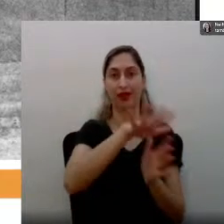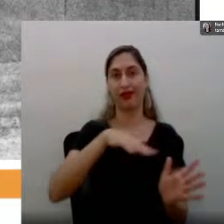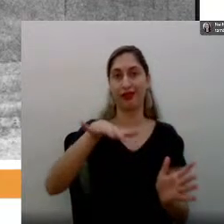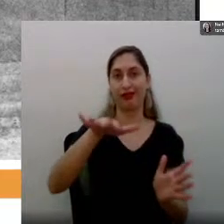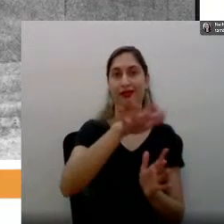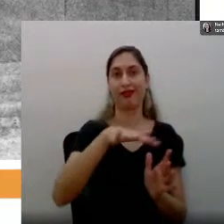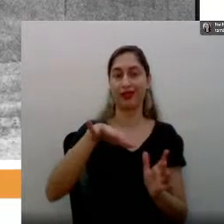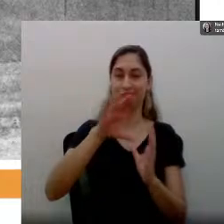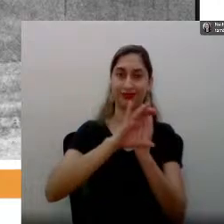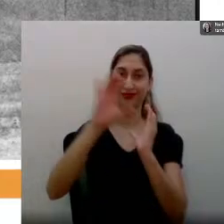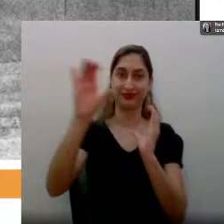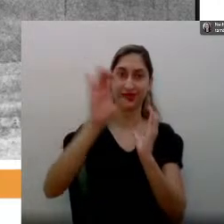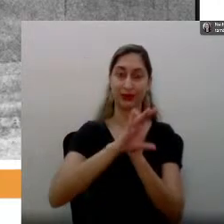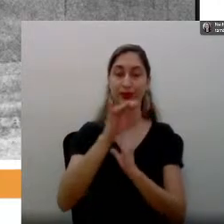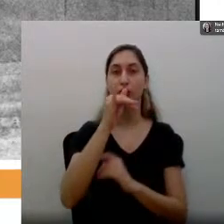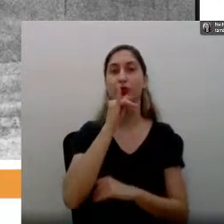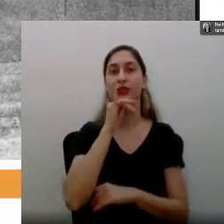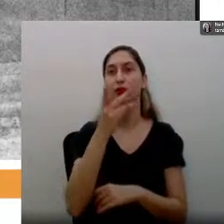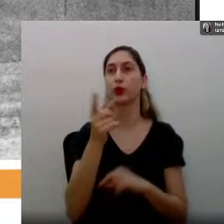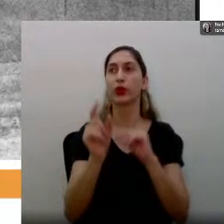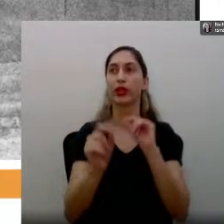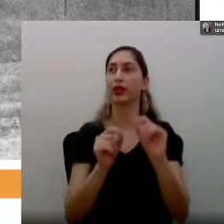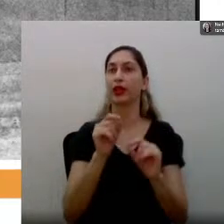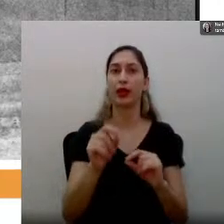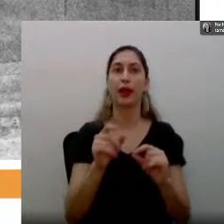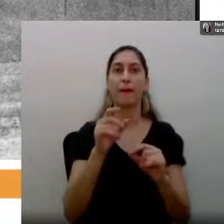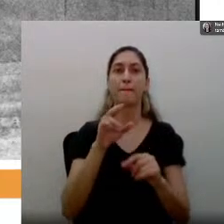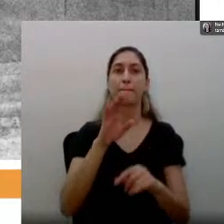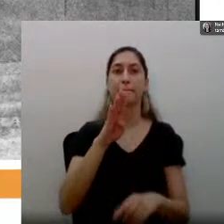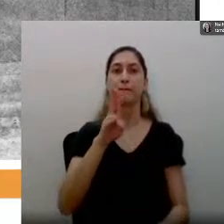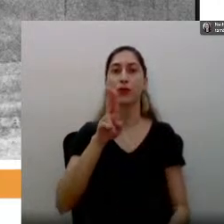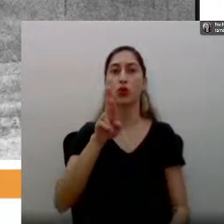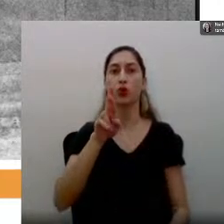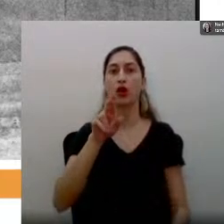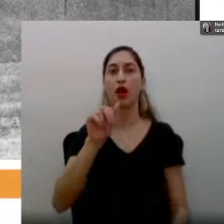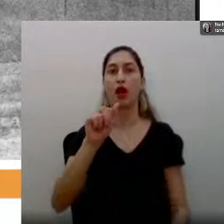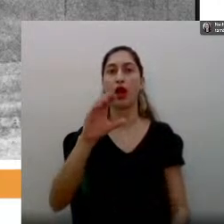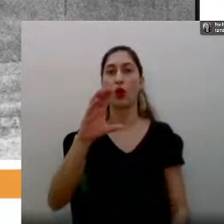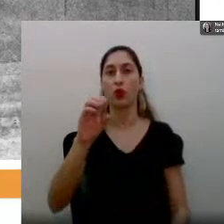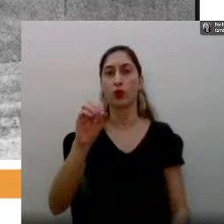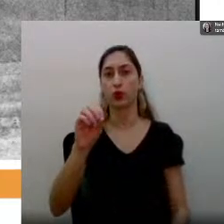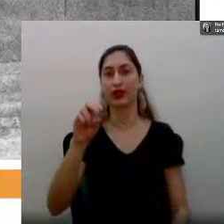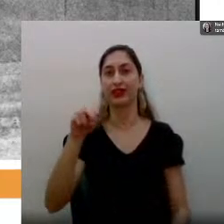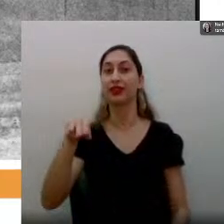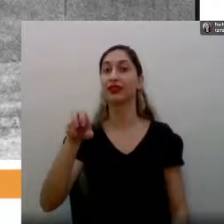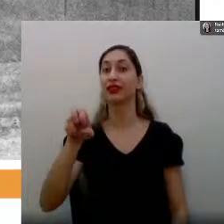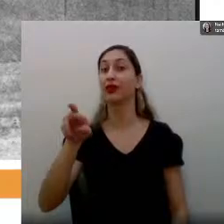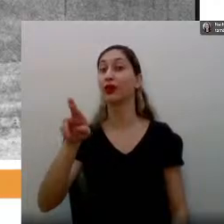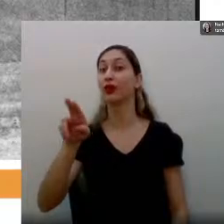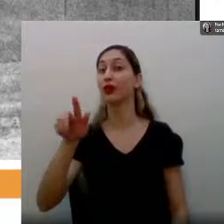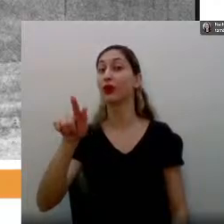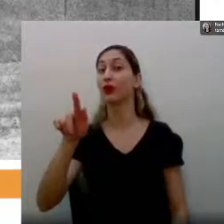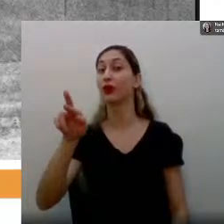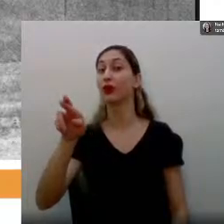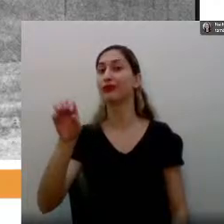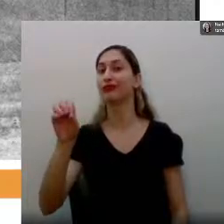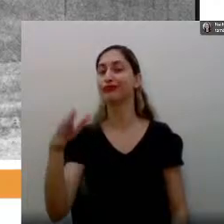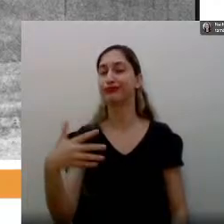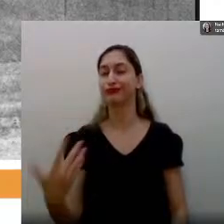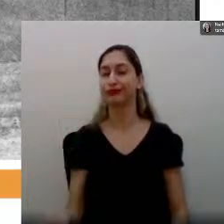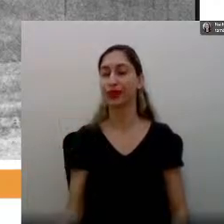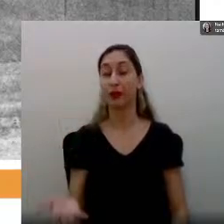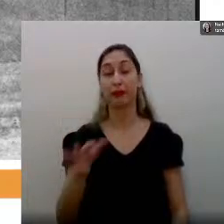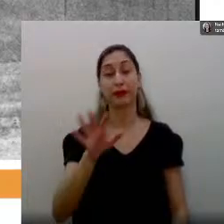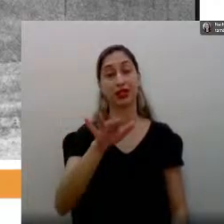era o buraco negro por exemplo então sim só que como as pessoas desenvolveu várias atividades acabou que não é